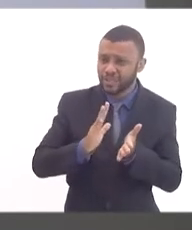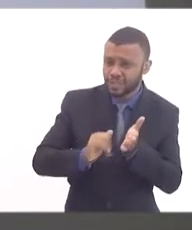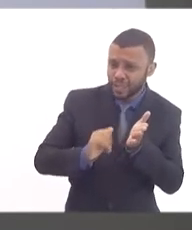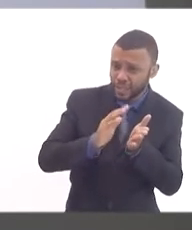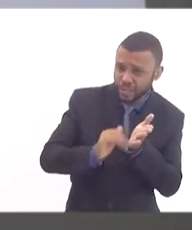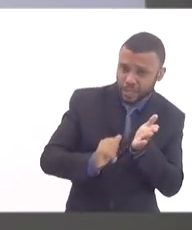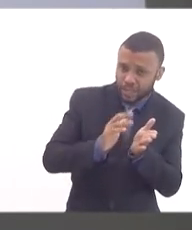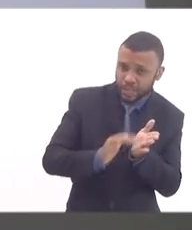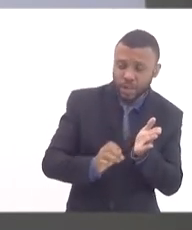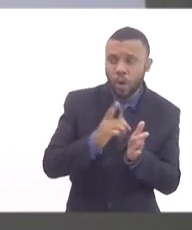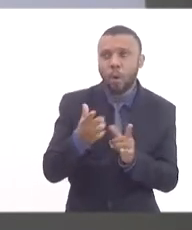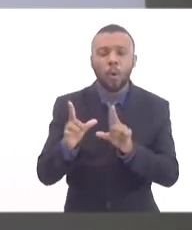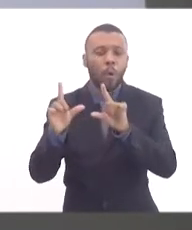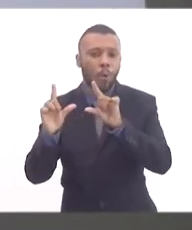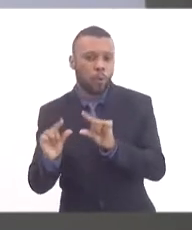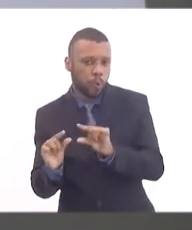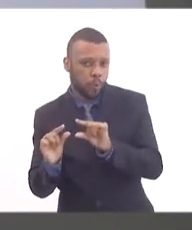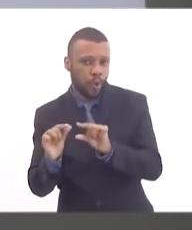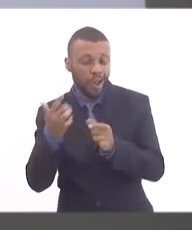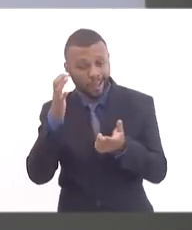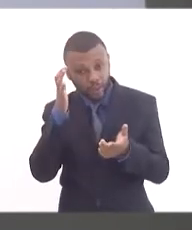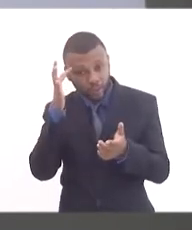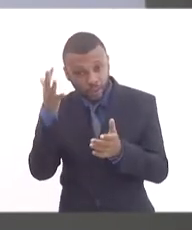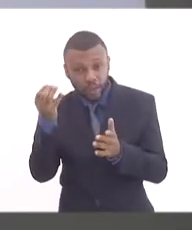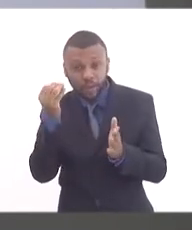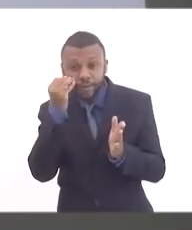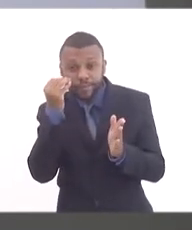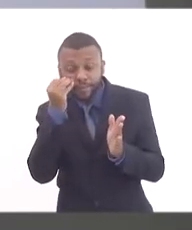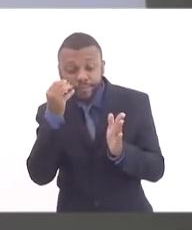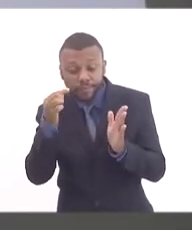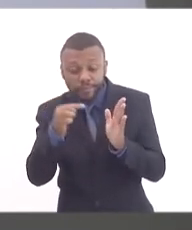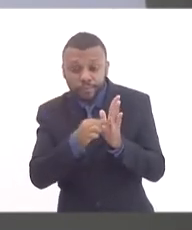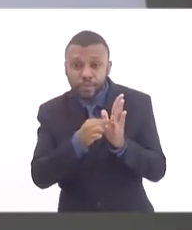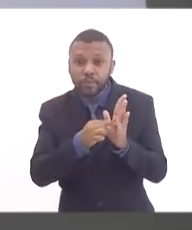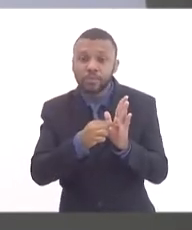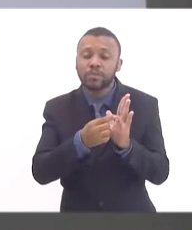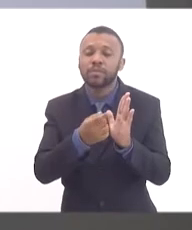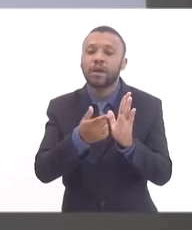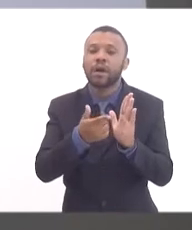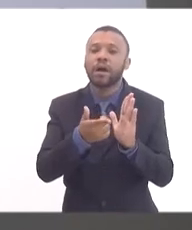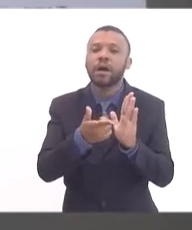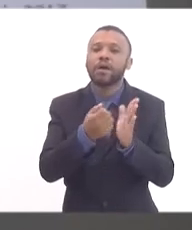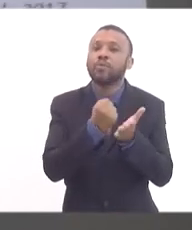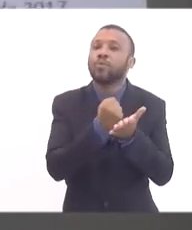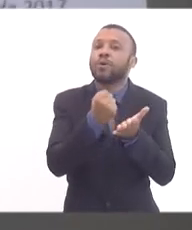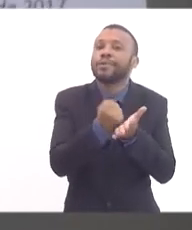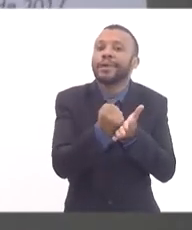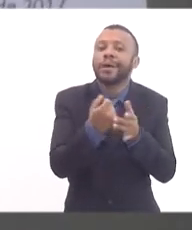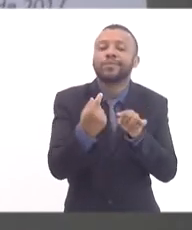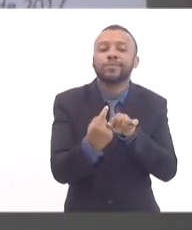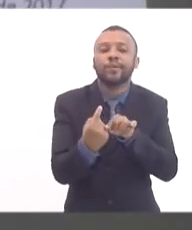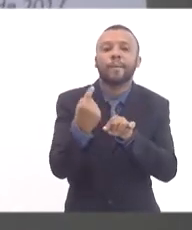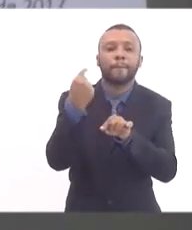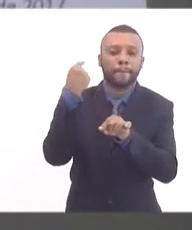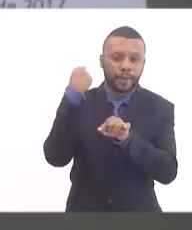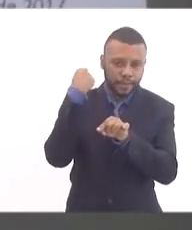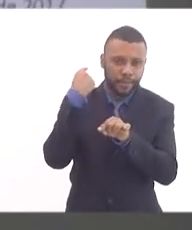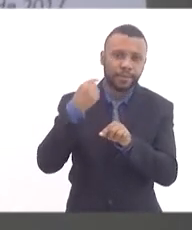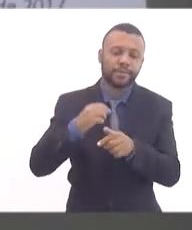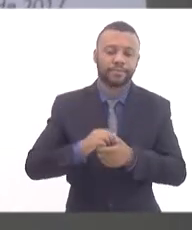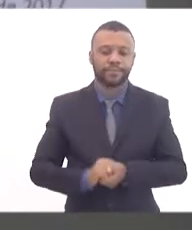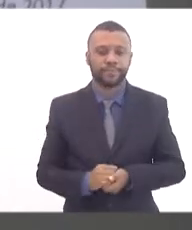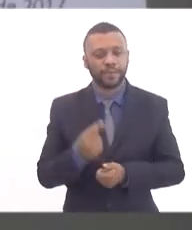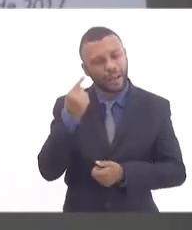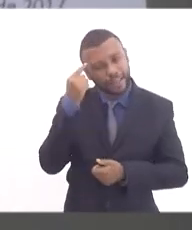condições previstas e no ato normativo vigente lá atrás então A ideia é o que né